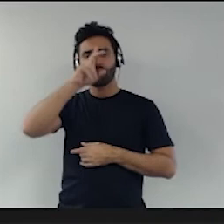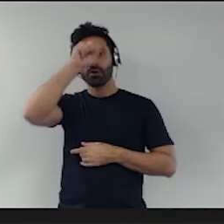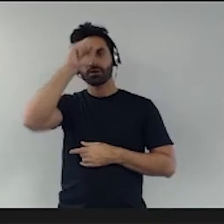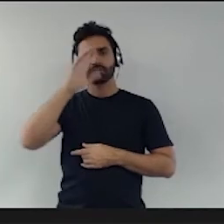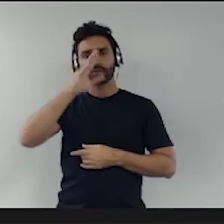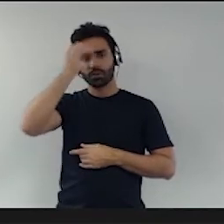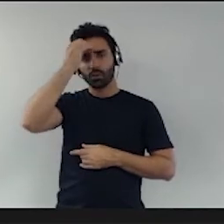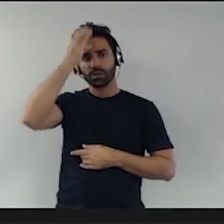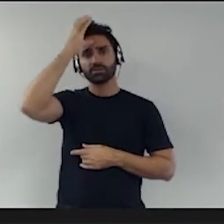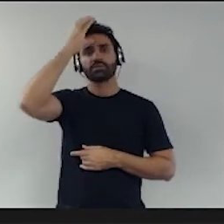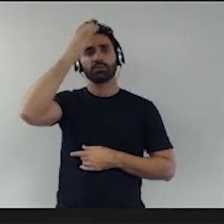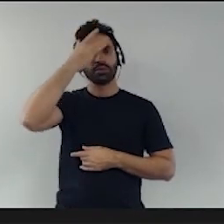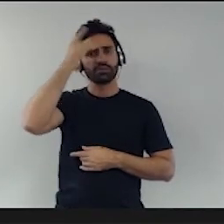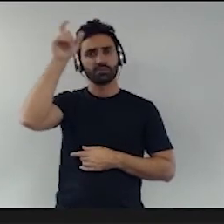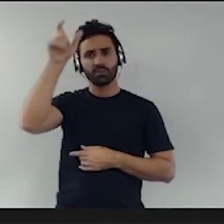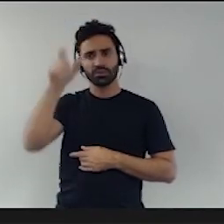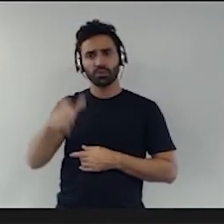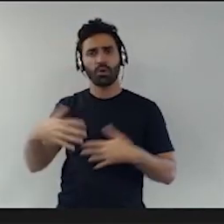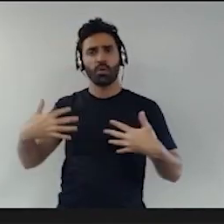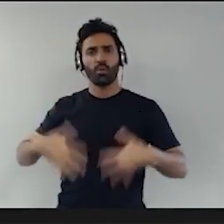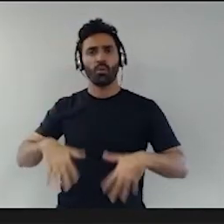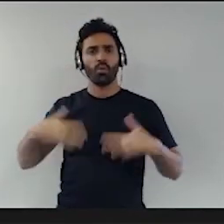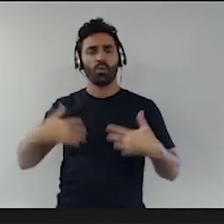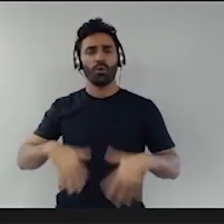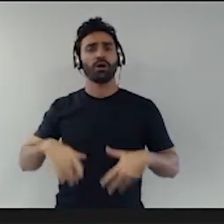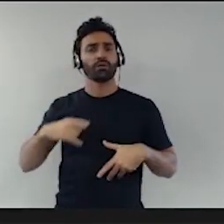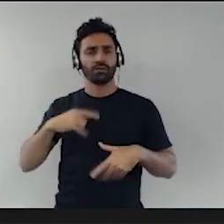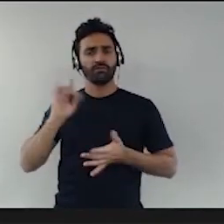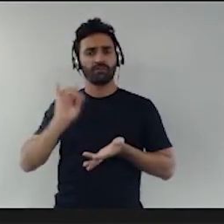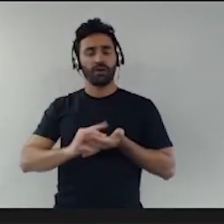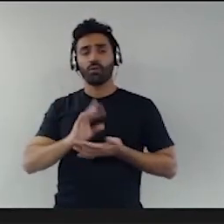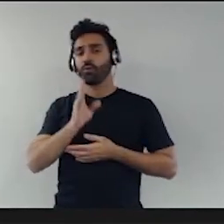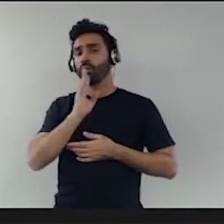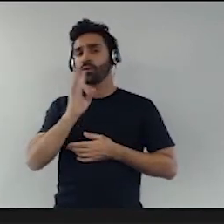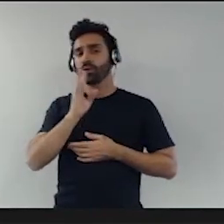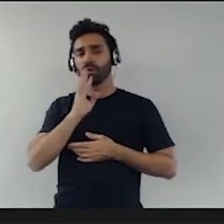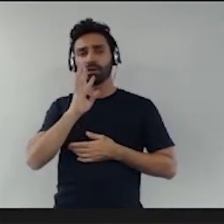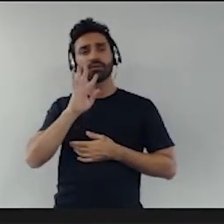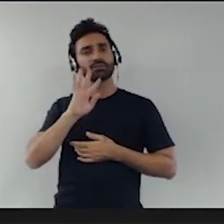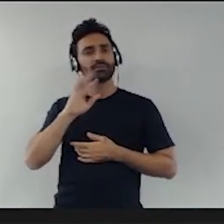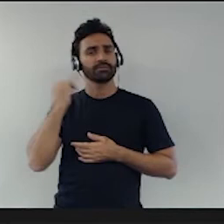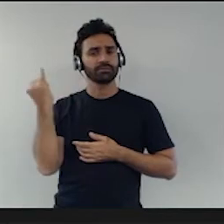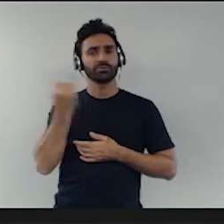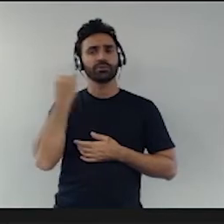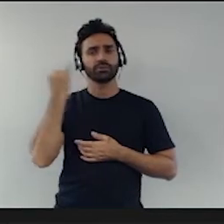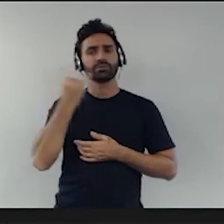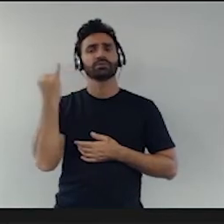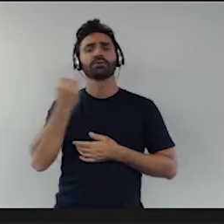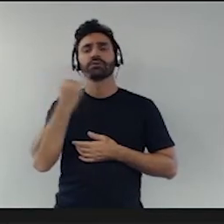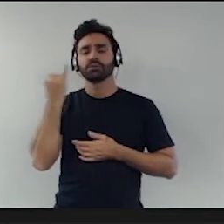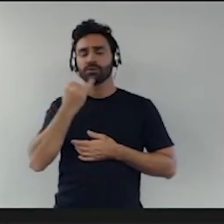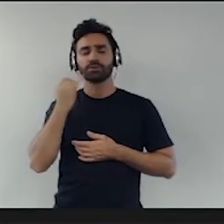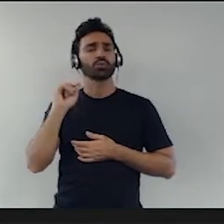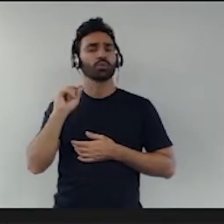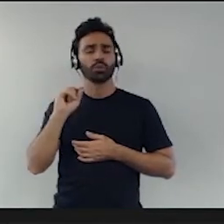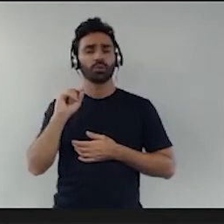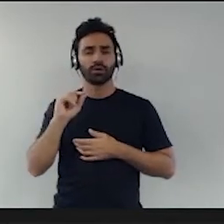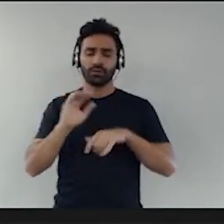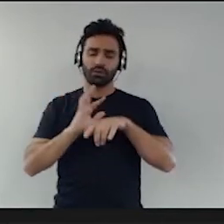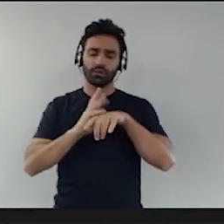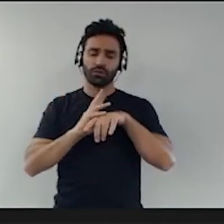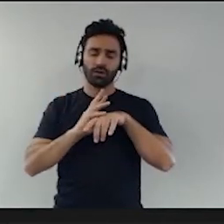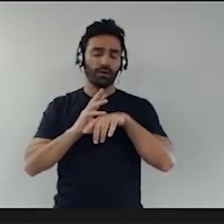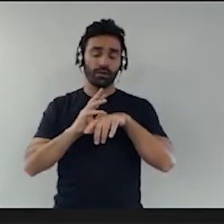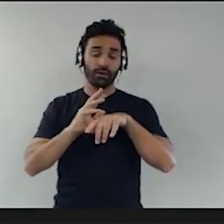conhecimento de grandes homens a nível nacional que conhecem, sim, da importância da epidemiologia, a